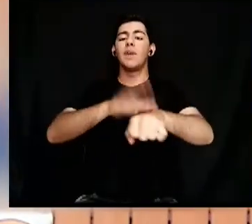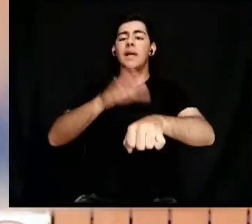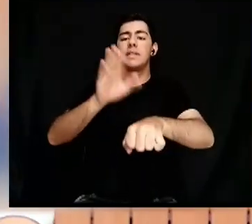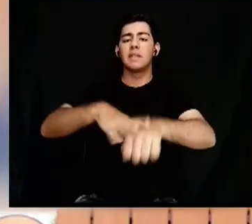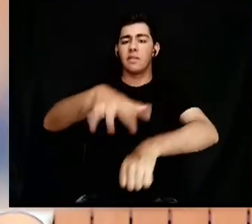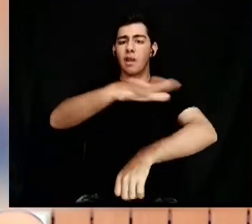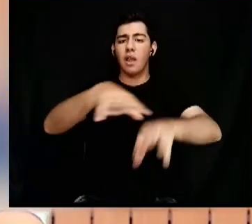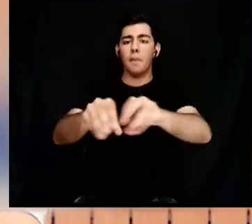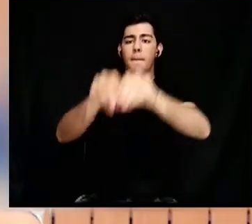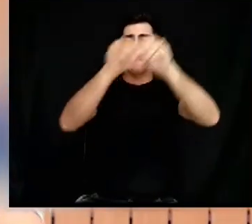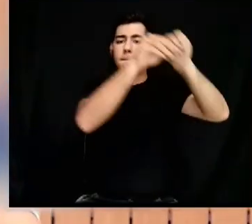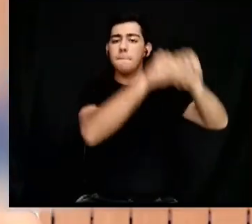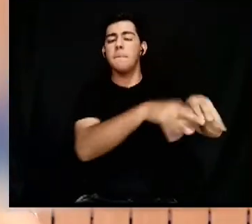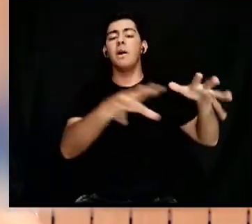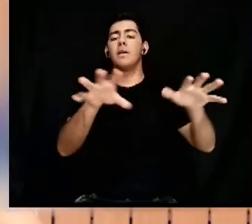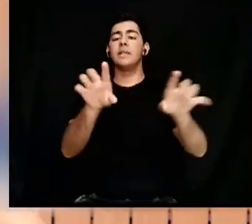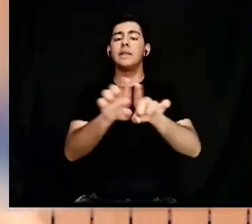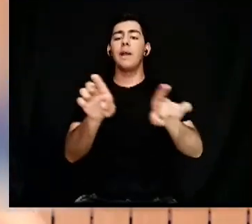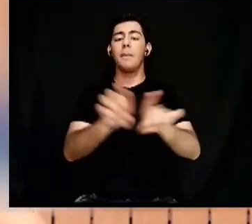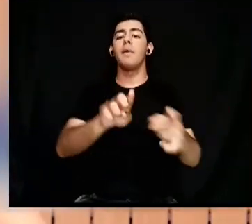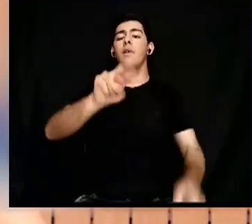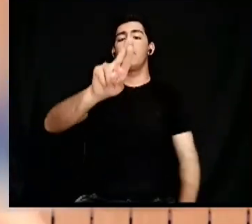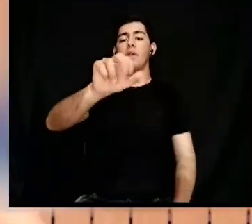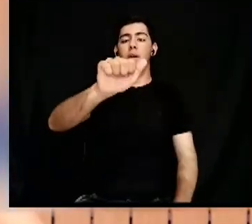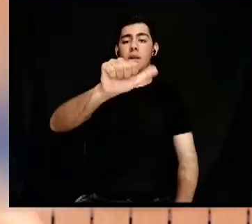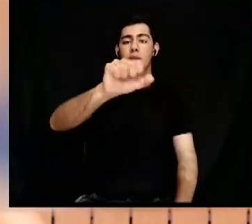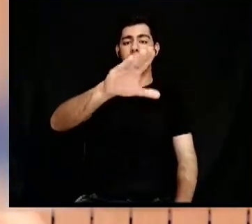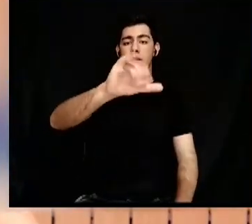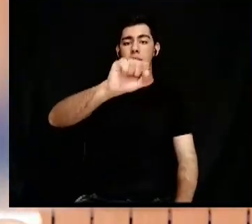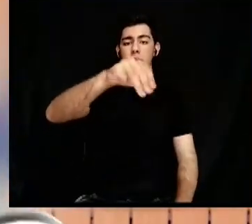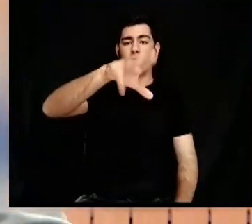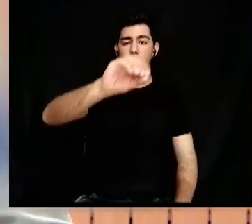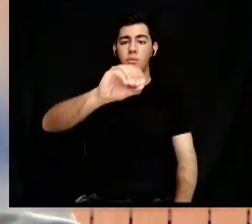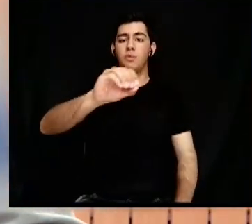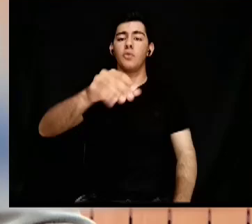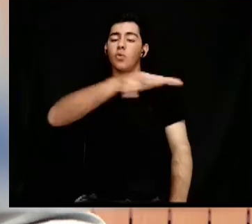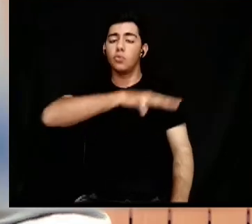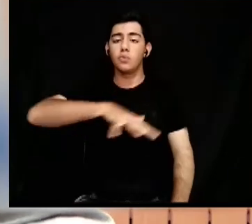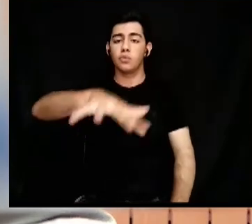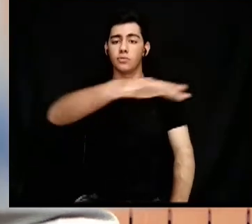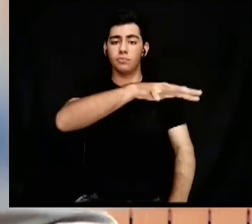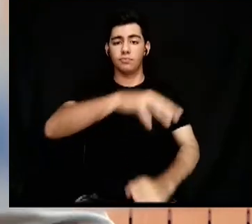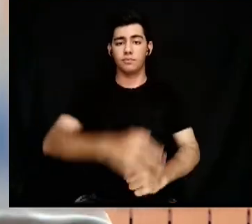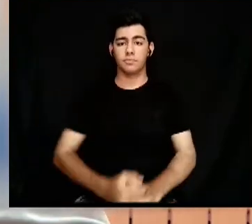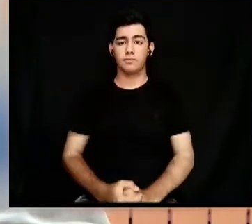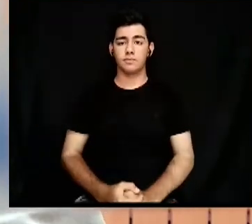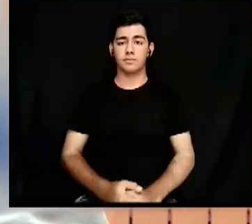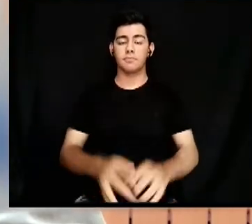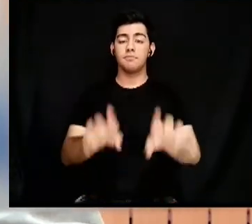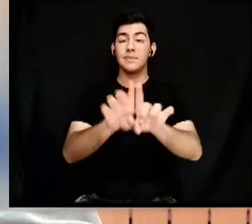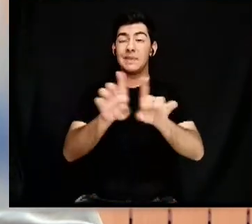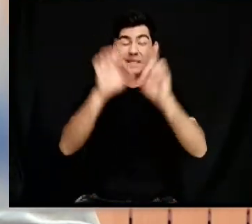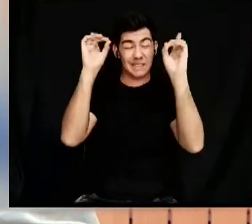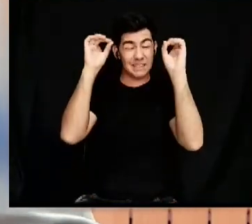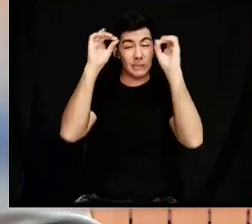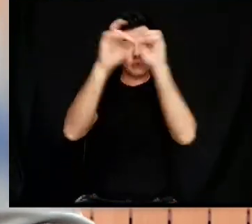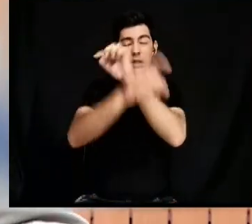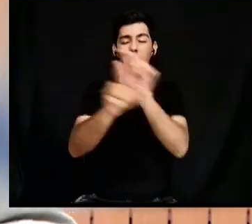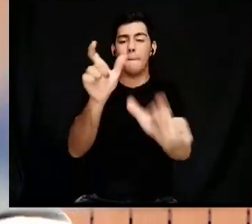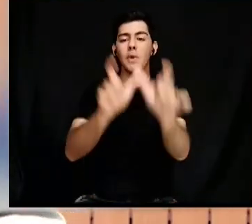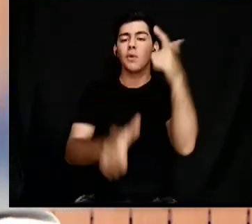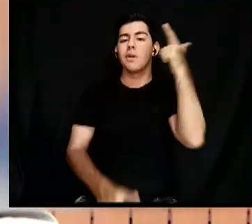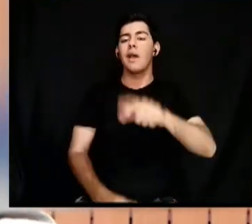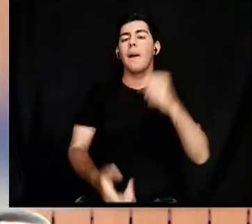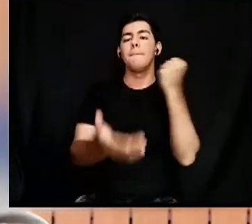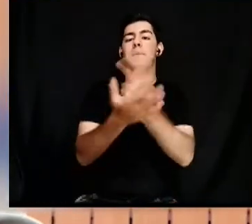ambiental, o aumento da segregação social, racial e espacial, a dificuldade das pessoas pagarem o seu aluguel, porque